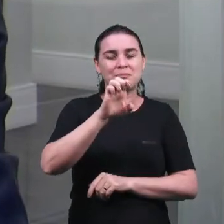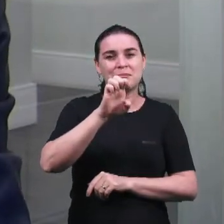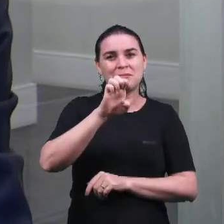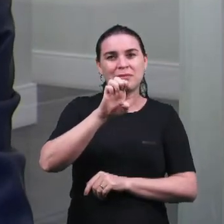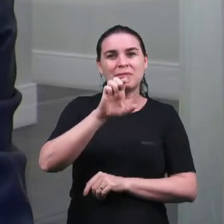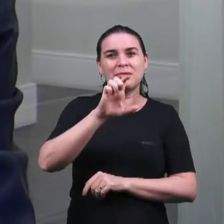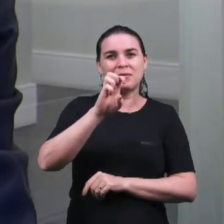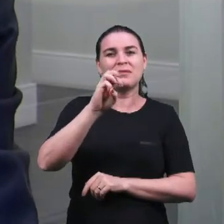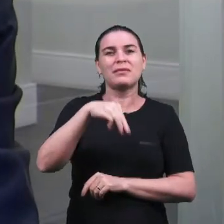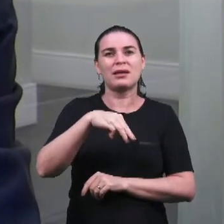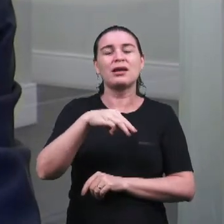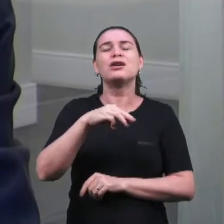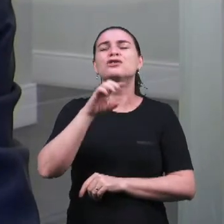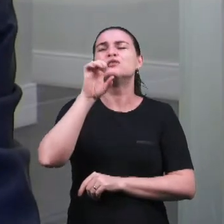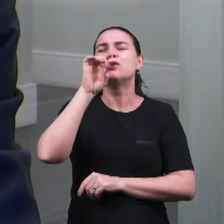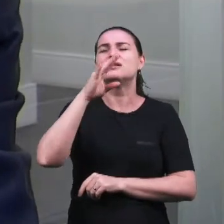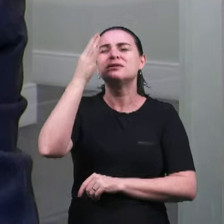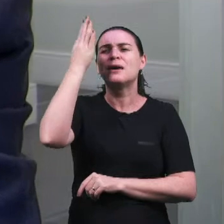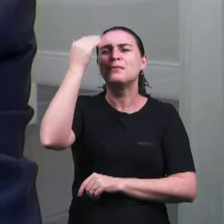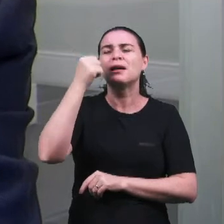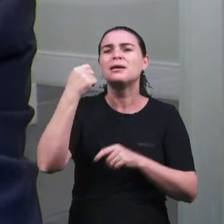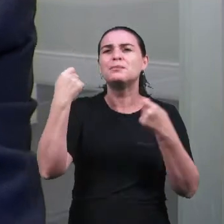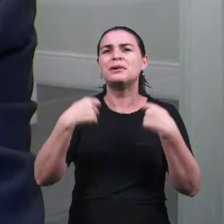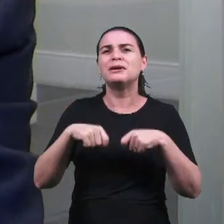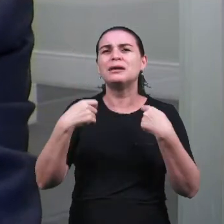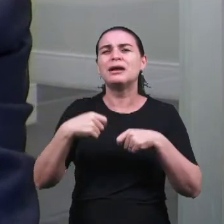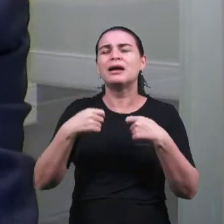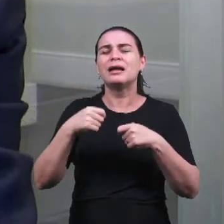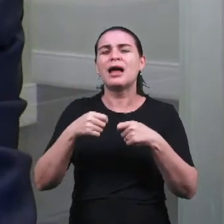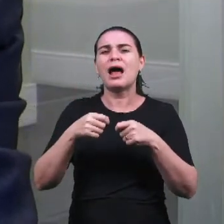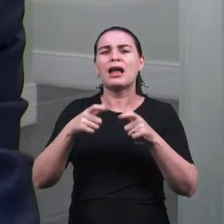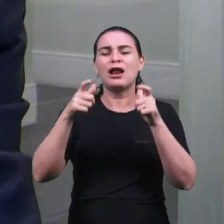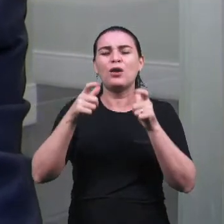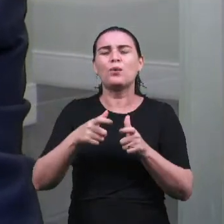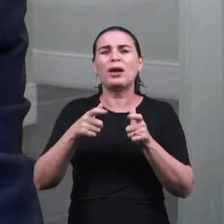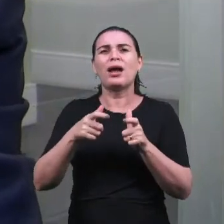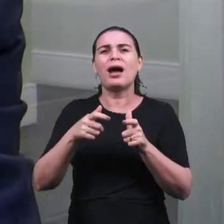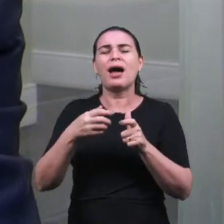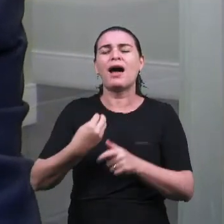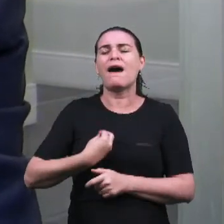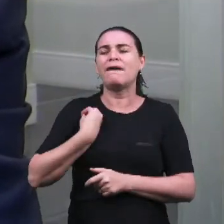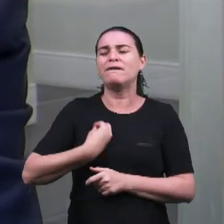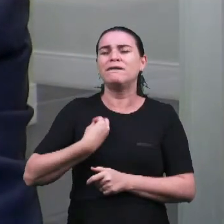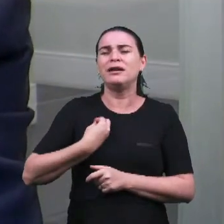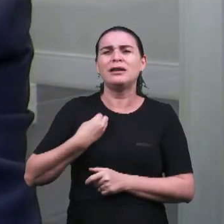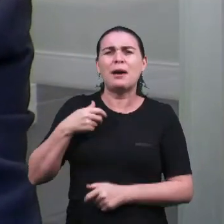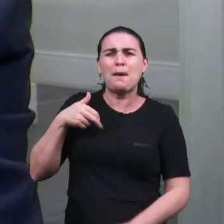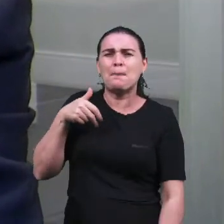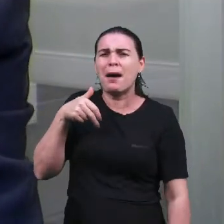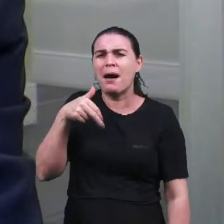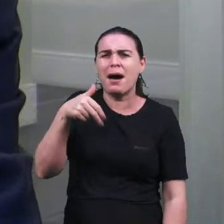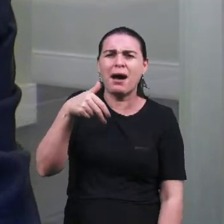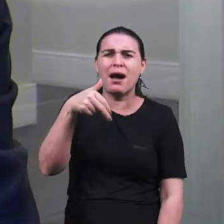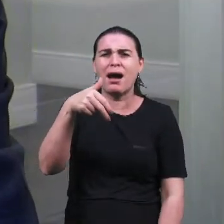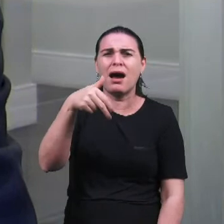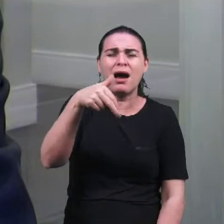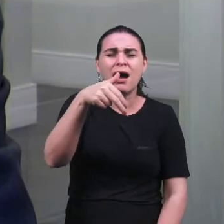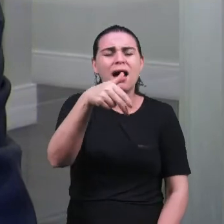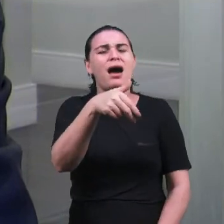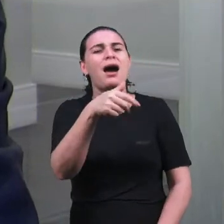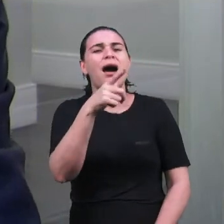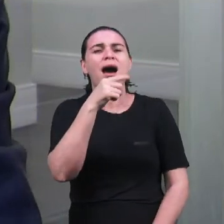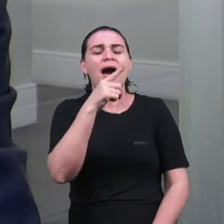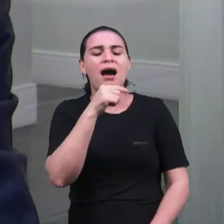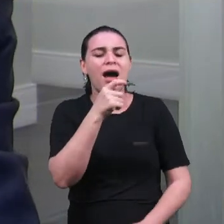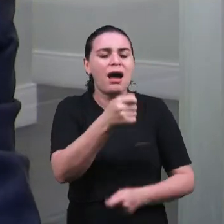só em saber que ele precisava, queria romper o arraial, colocou a própria vida em risco, tirou água para